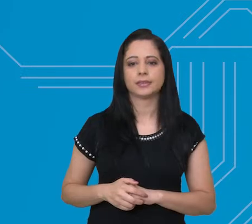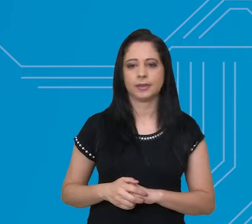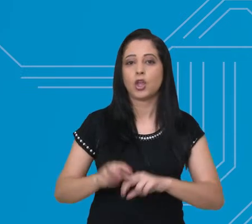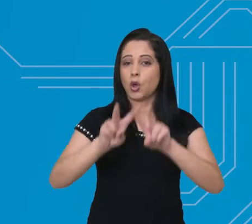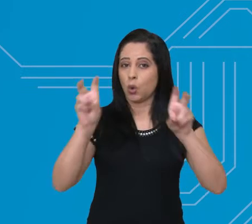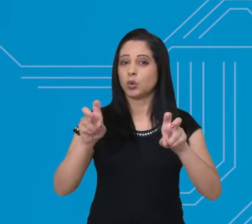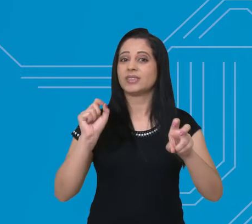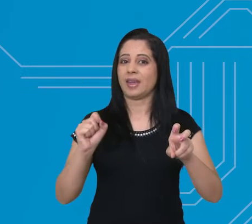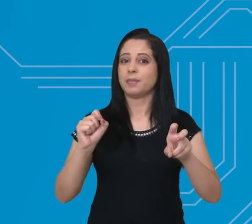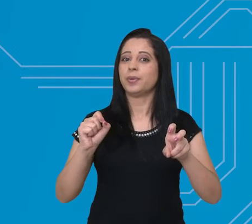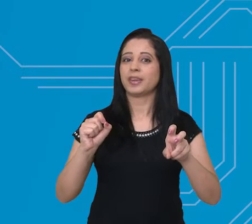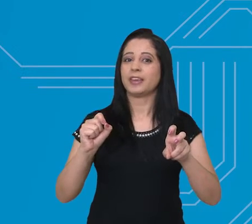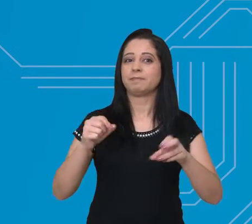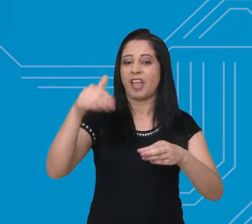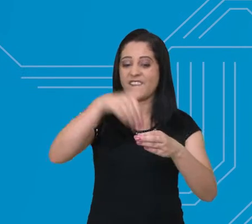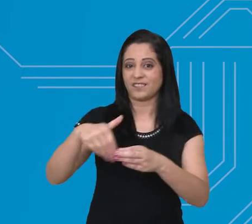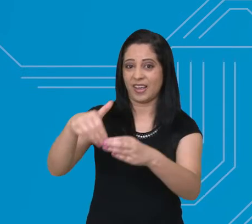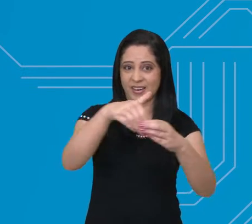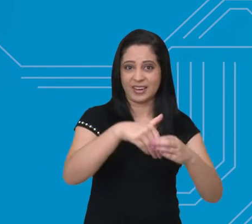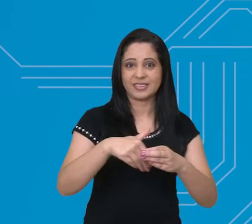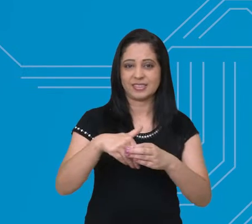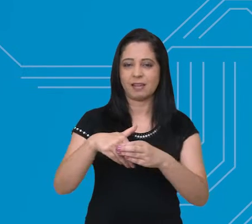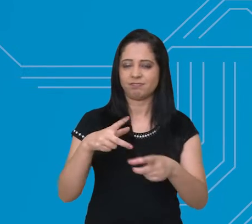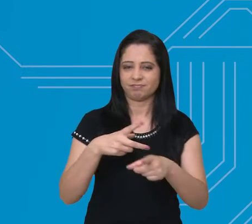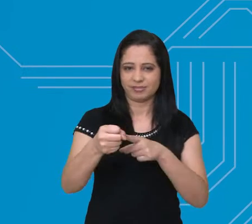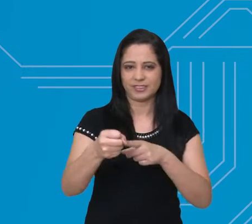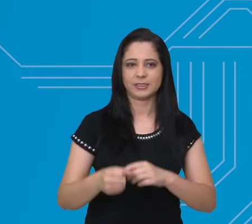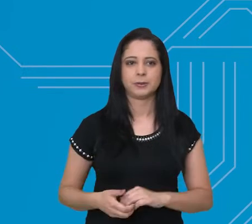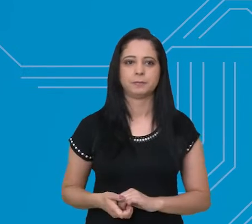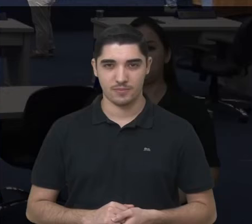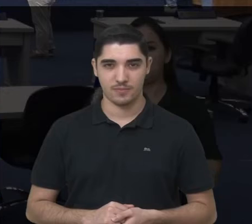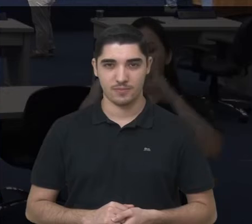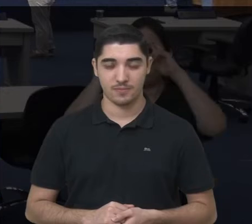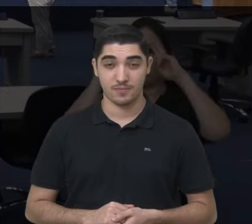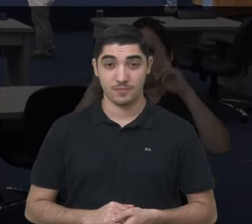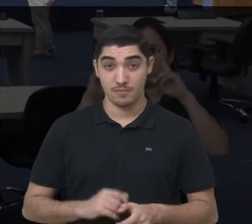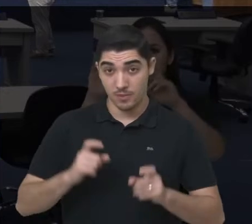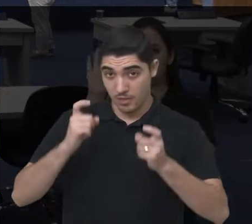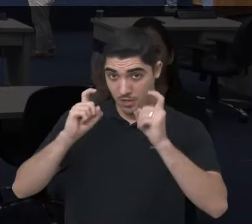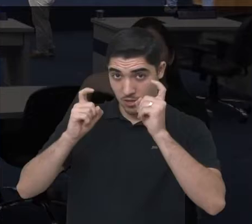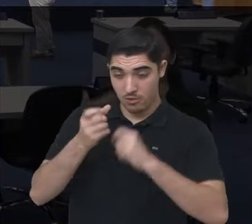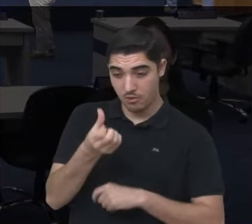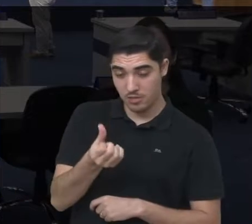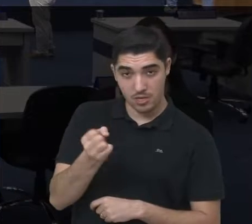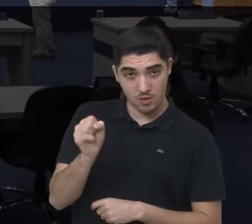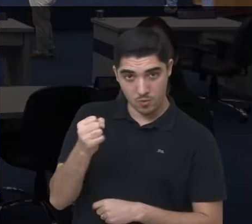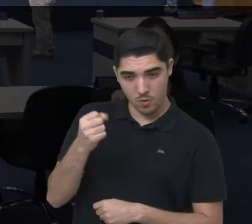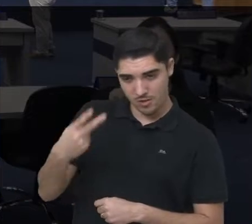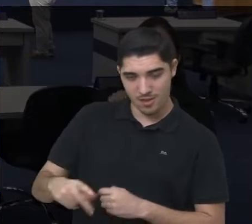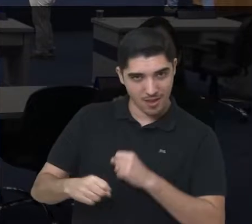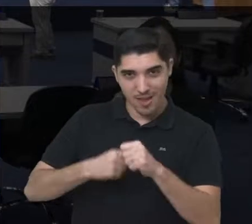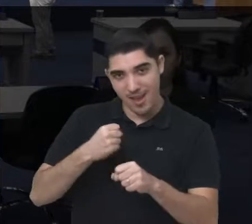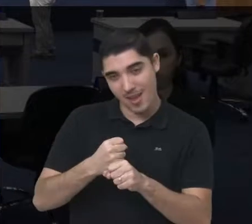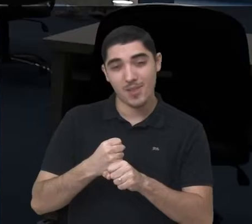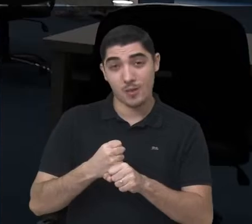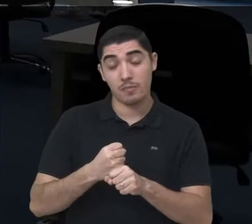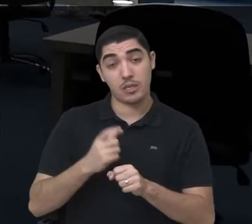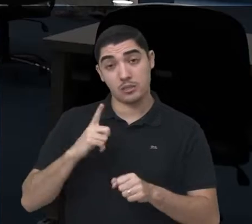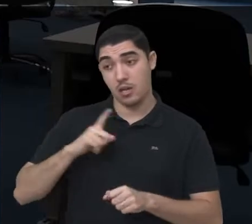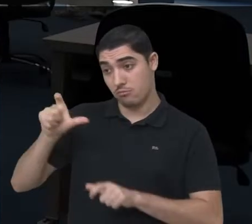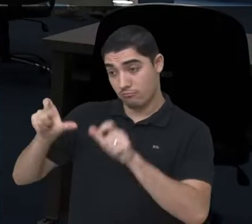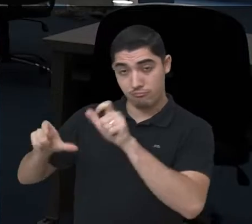terça-feira. E o tema que dominou o plenário foi o resultado das eleições. A 68ª sessão do ano foi marcada